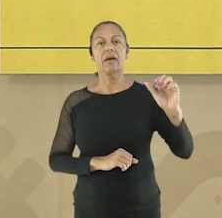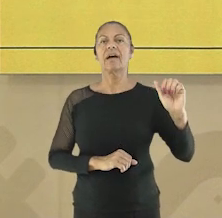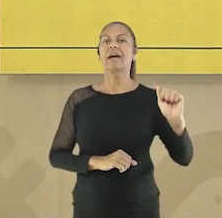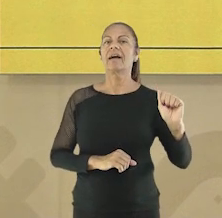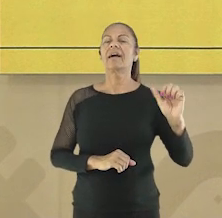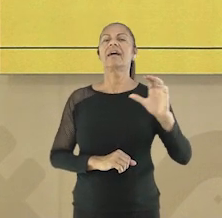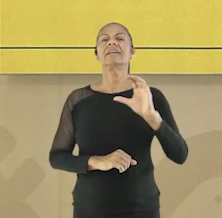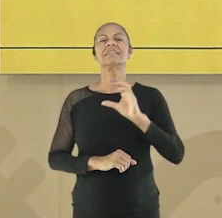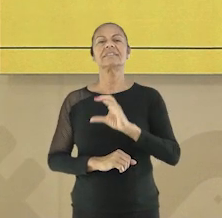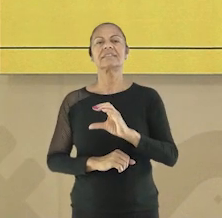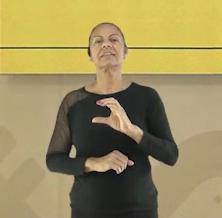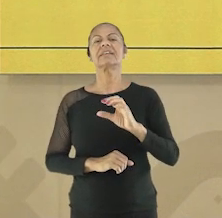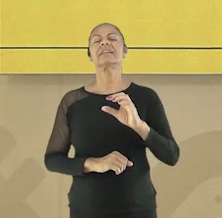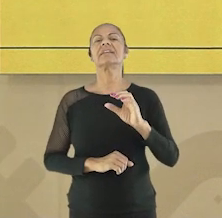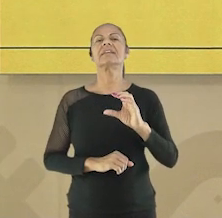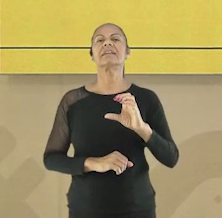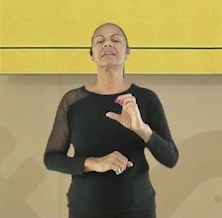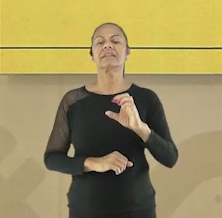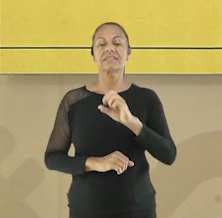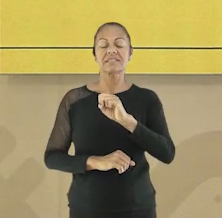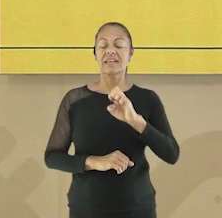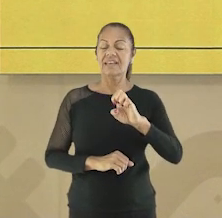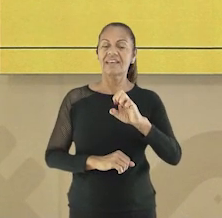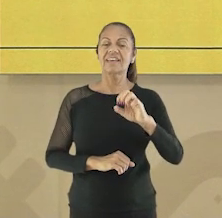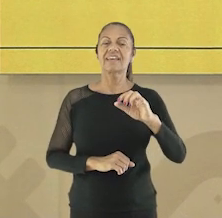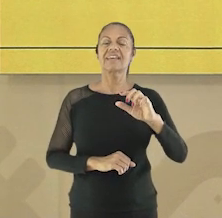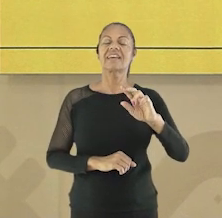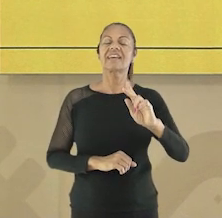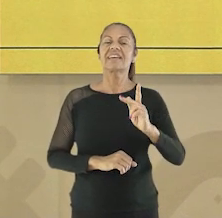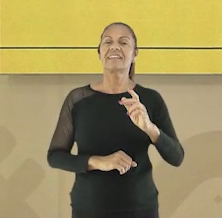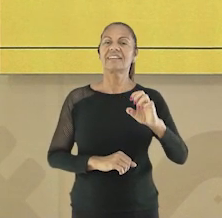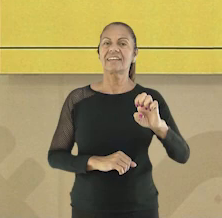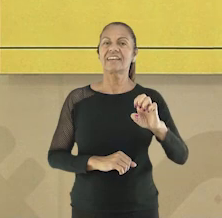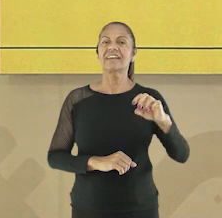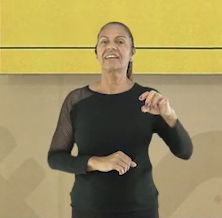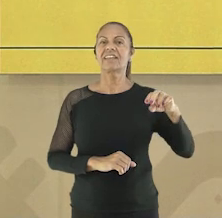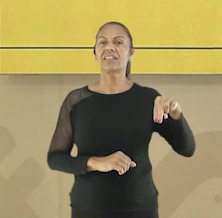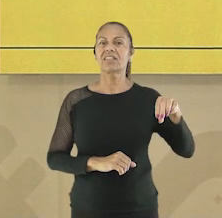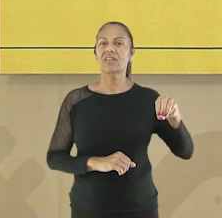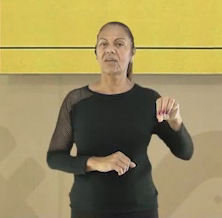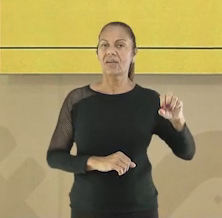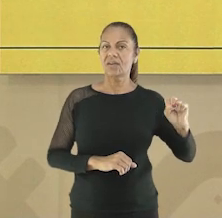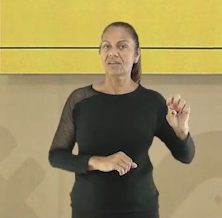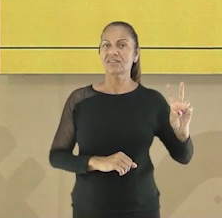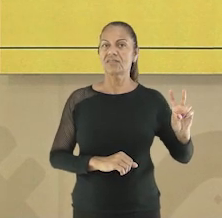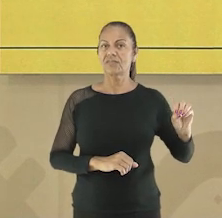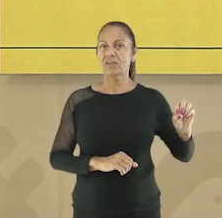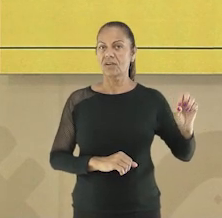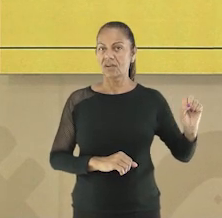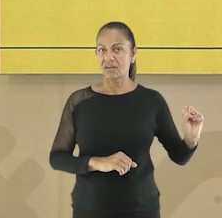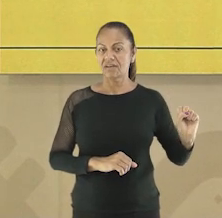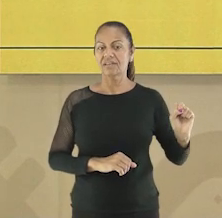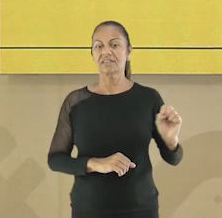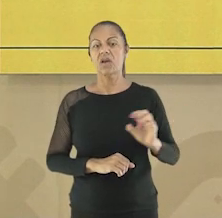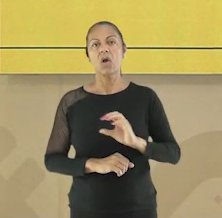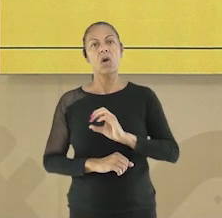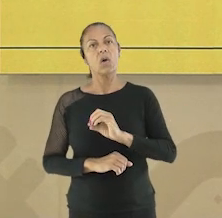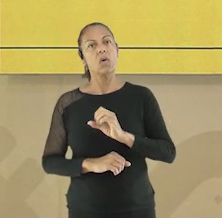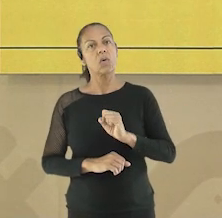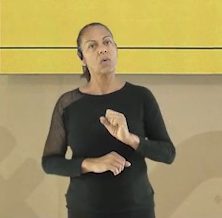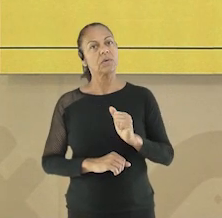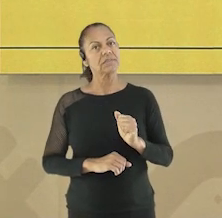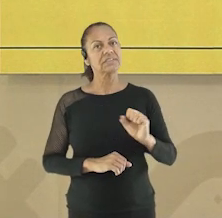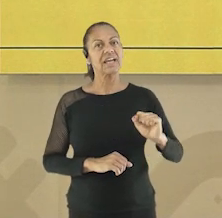a, se, lhe, nós, vós e o os, as, se e